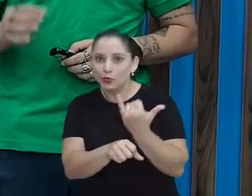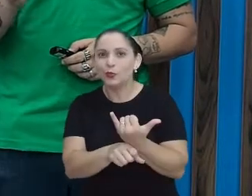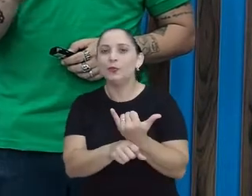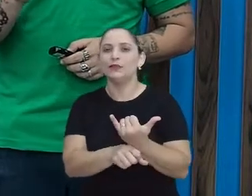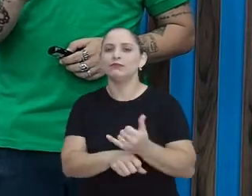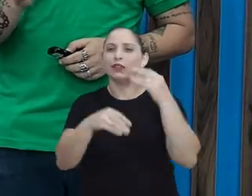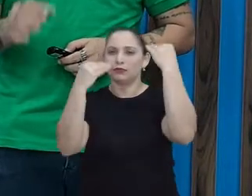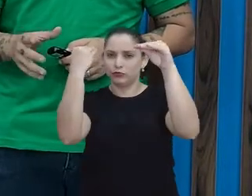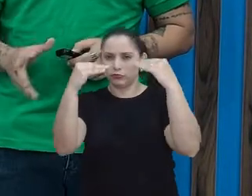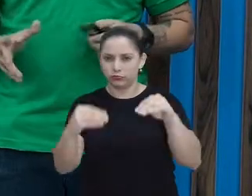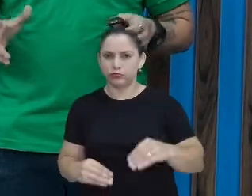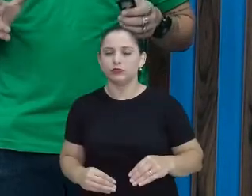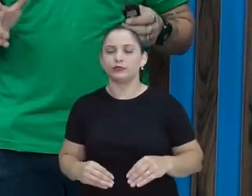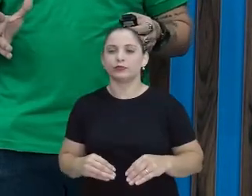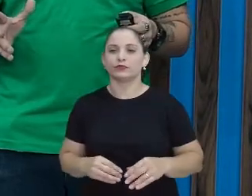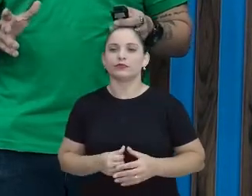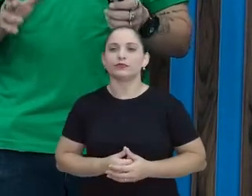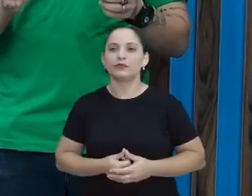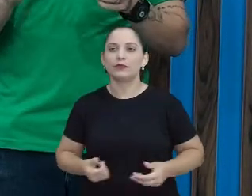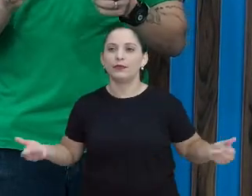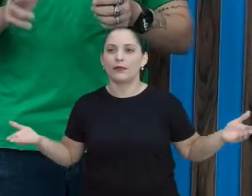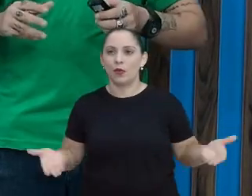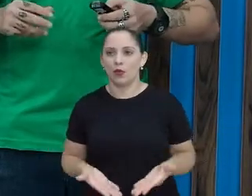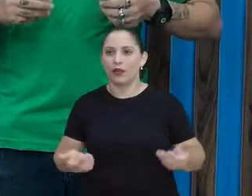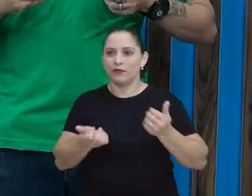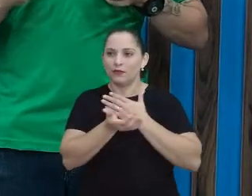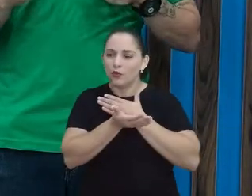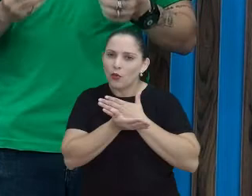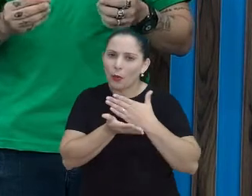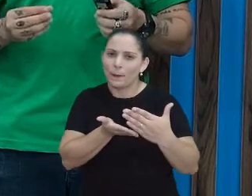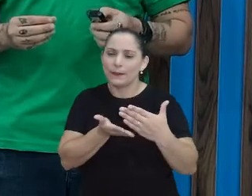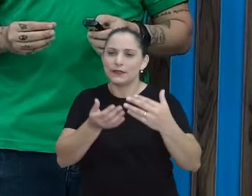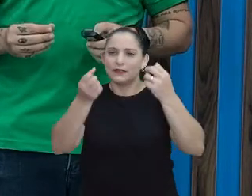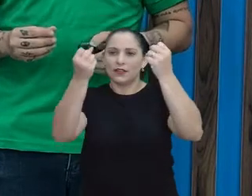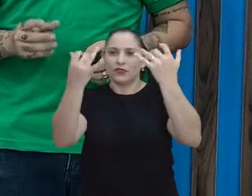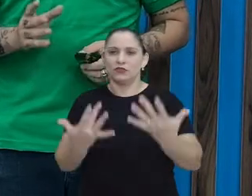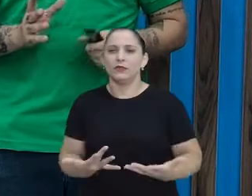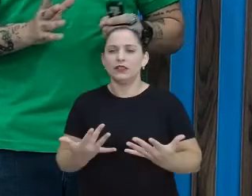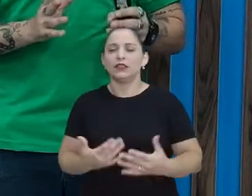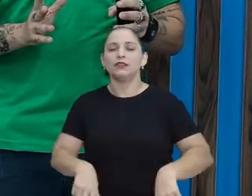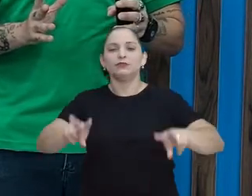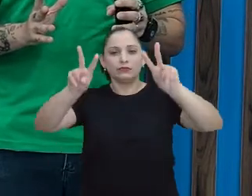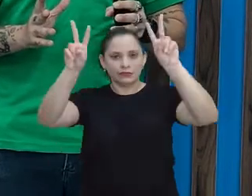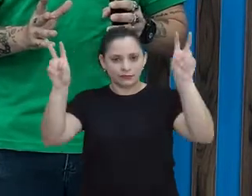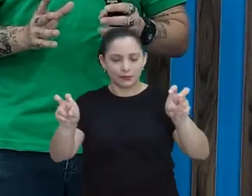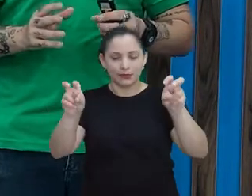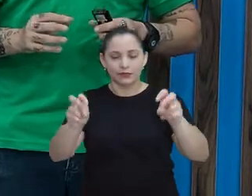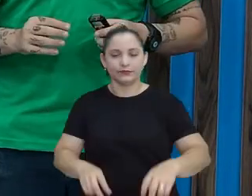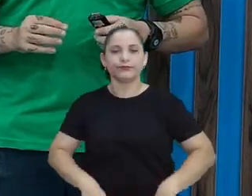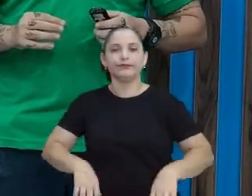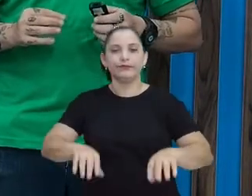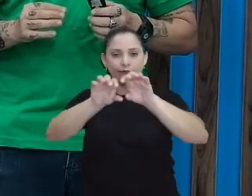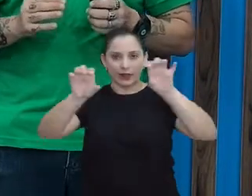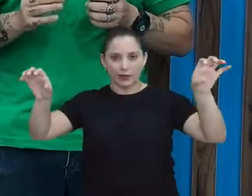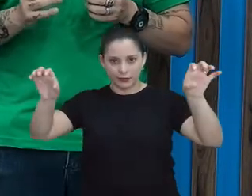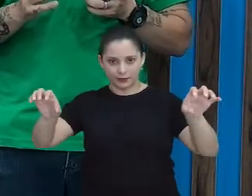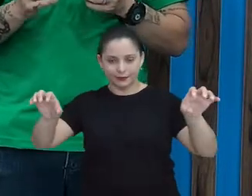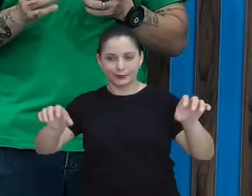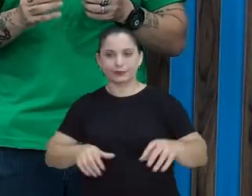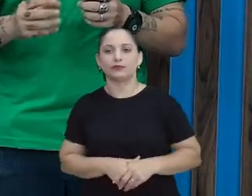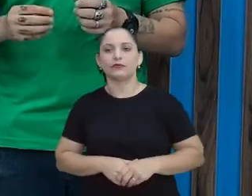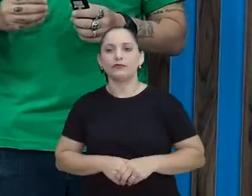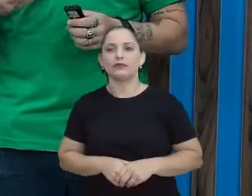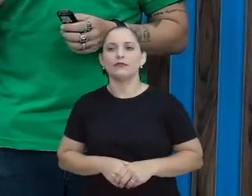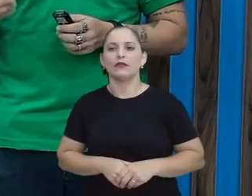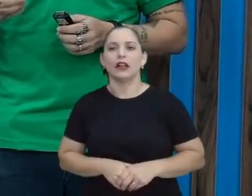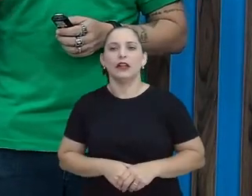você tenha, tá certo? Então vamos começar falando de equação. Como eu disse no início da aula, né? Ou seja, quando a gente fala de uma equação,